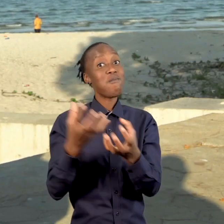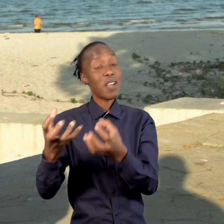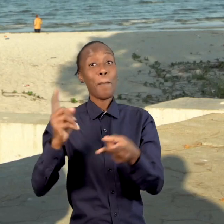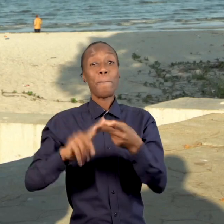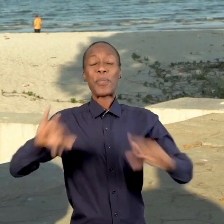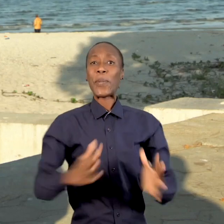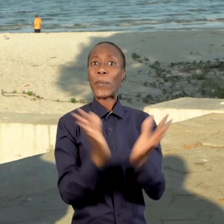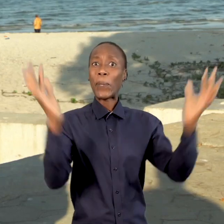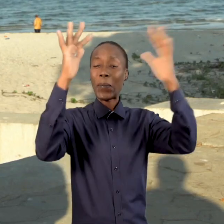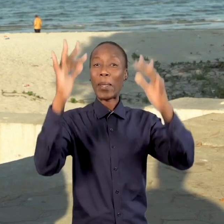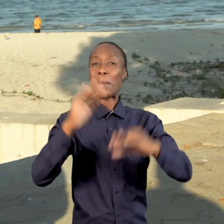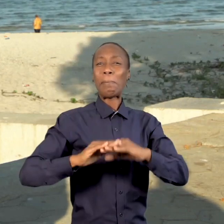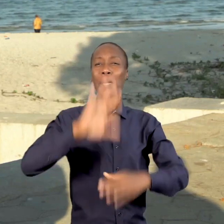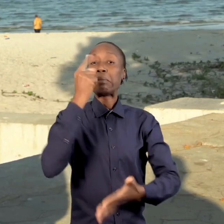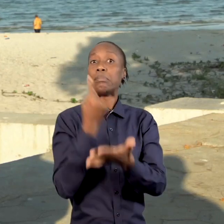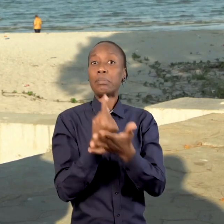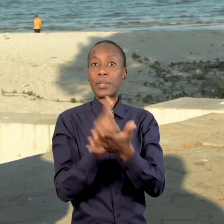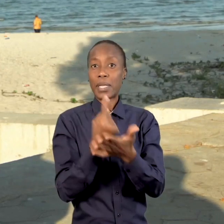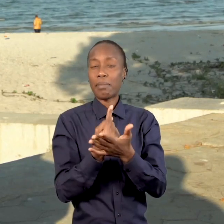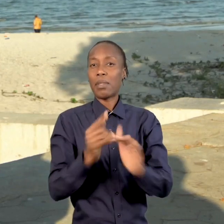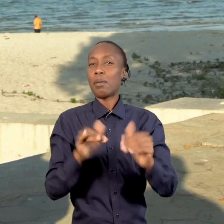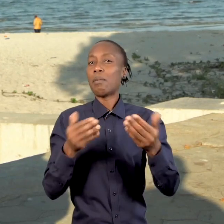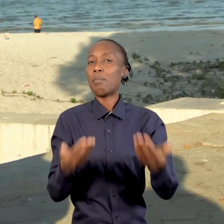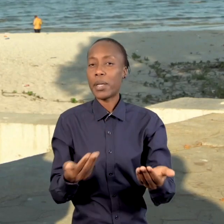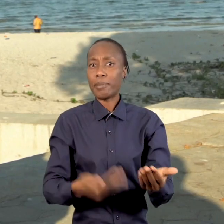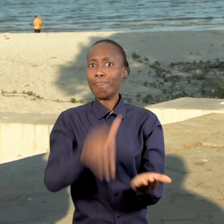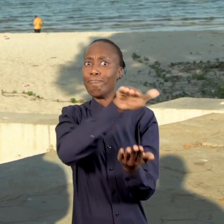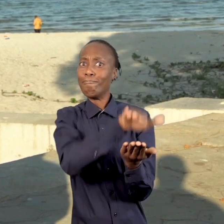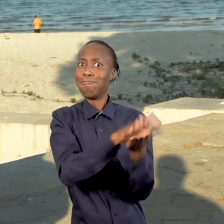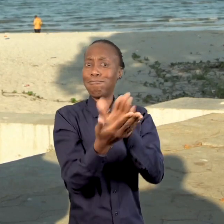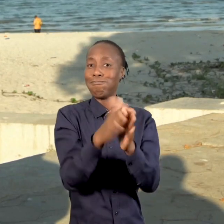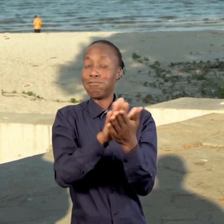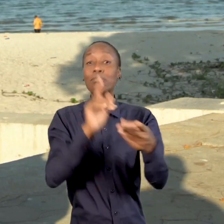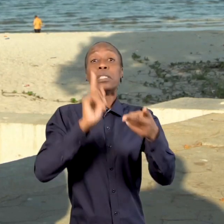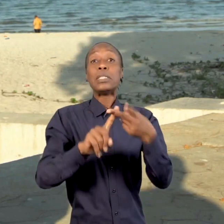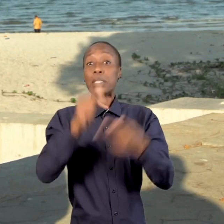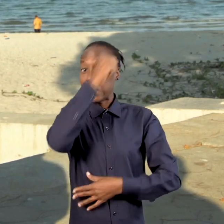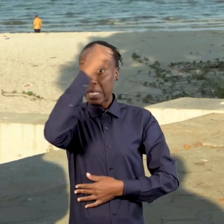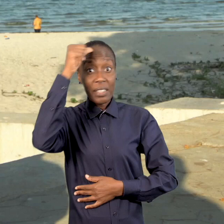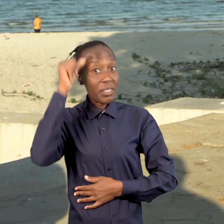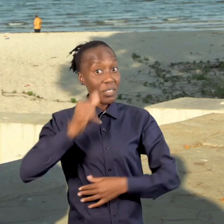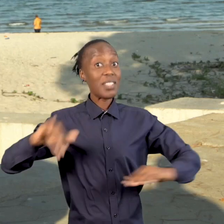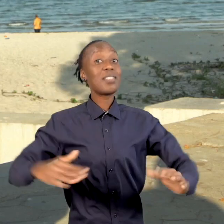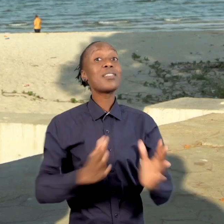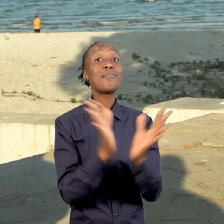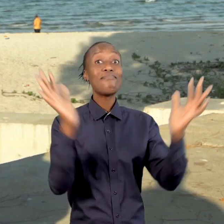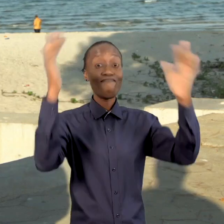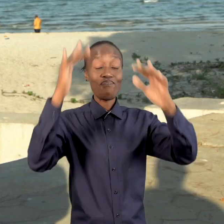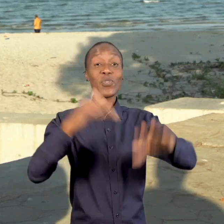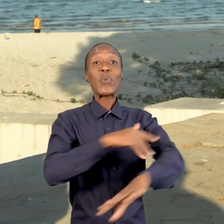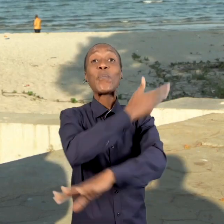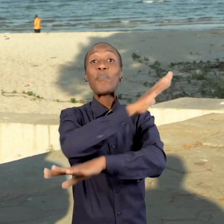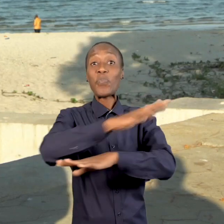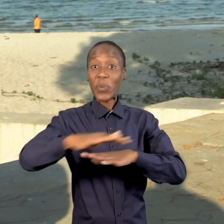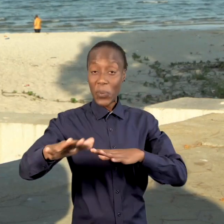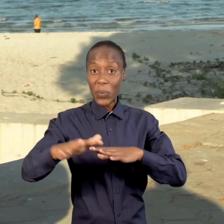florestas únicas, altamente produtivas e complexas e que se desenvolvem em zonas de transição